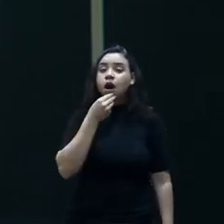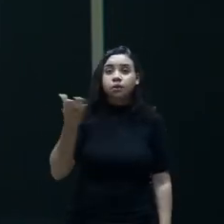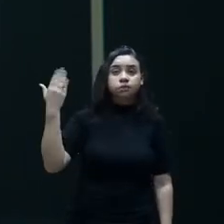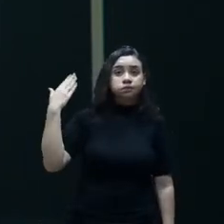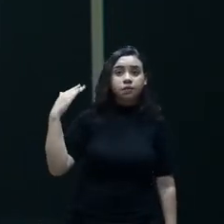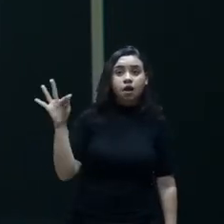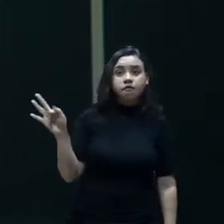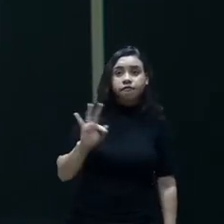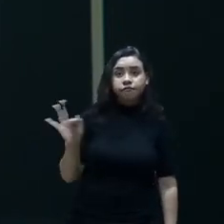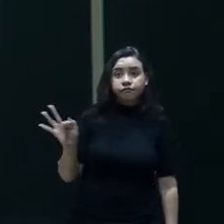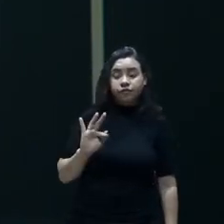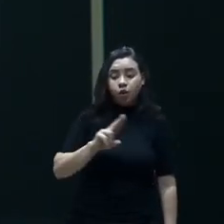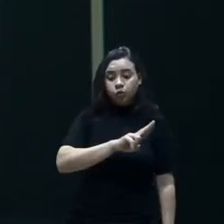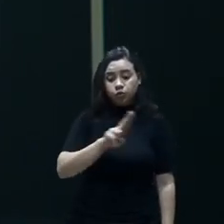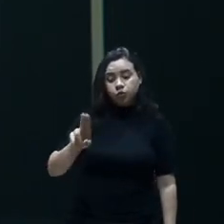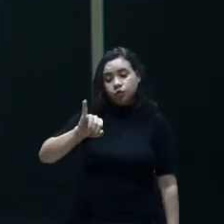o nome dele é Jorge.